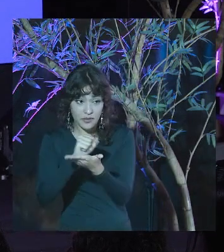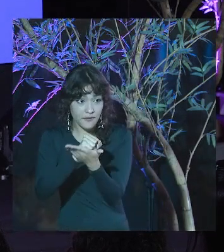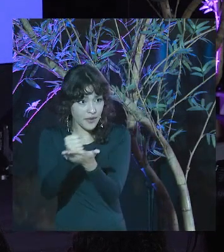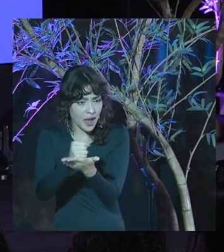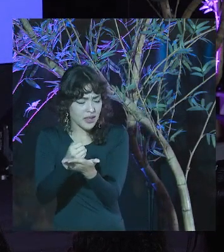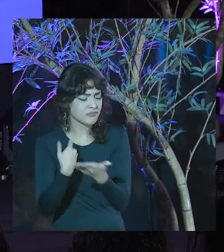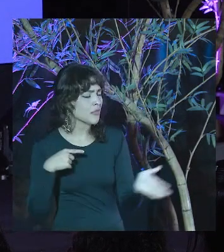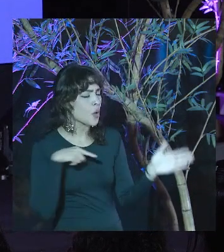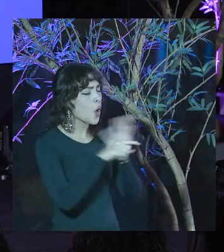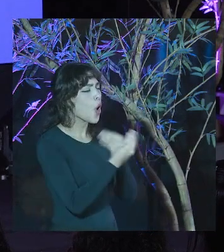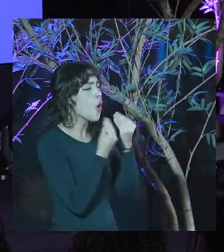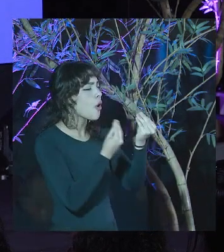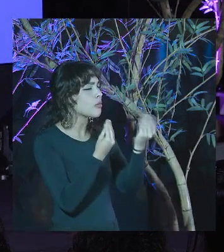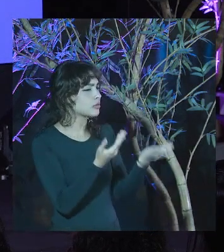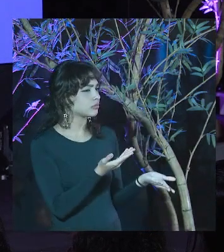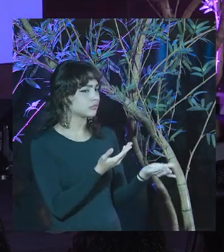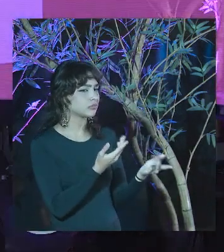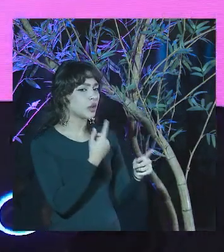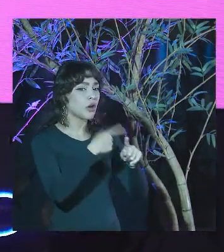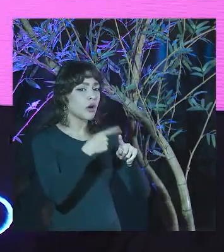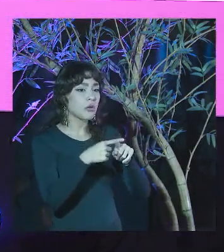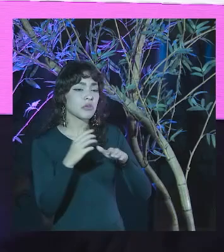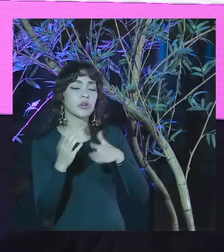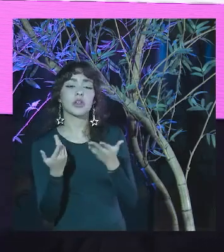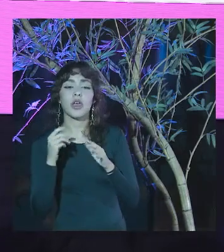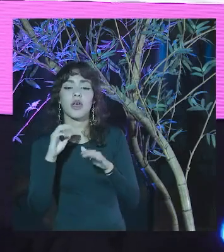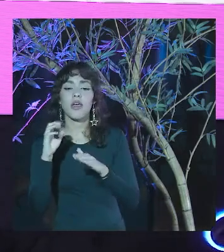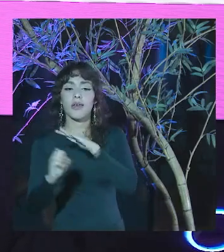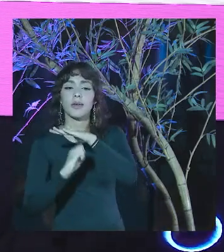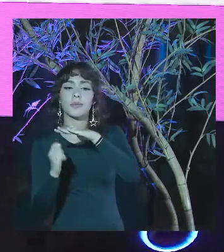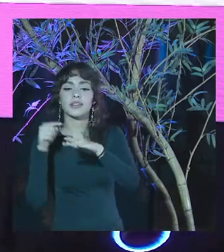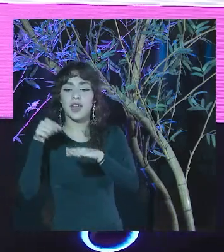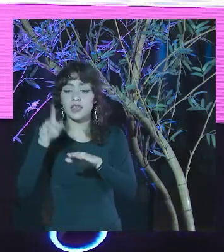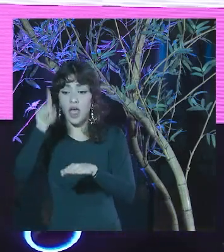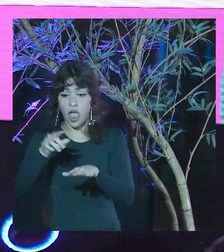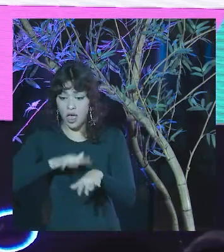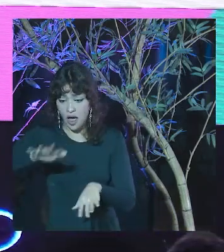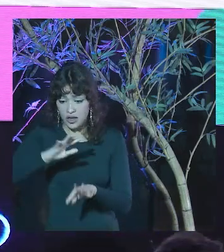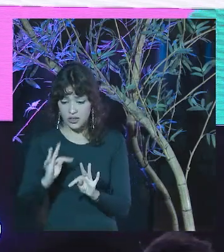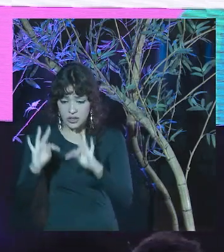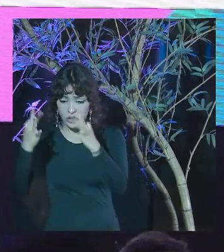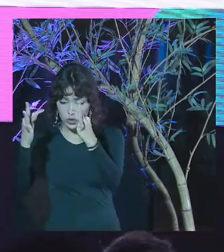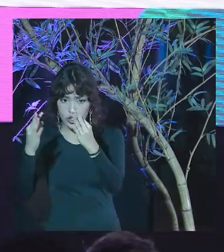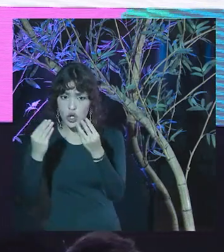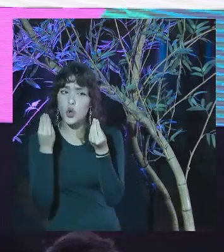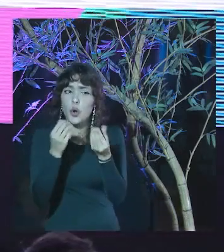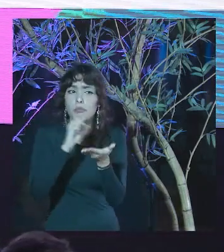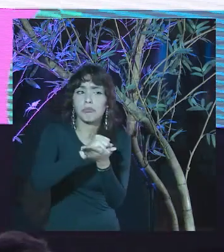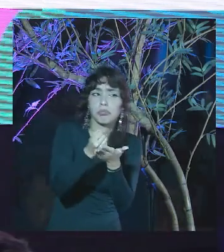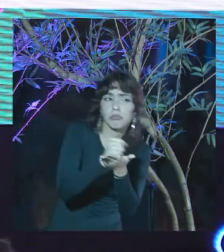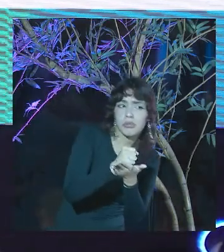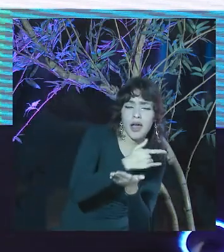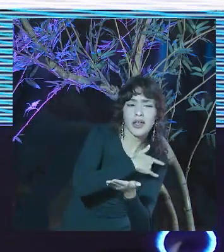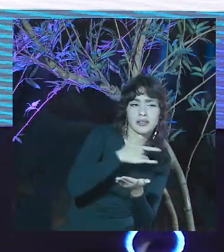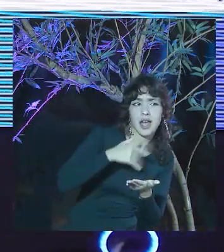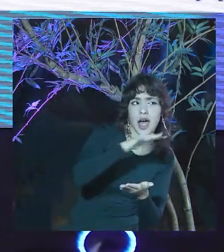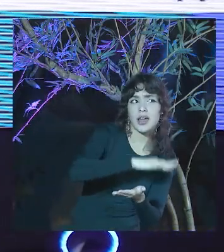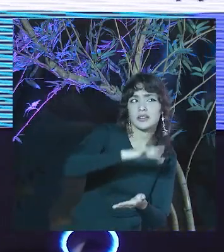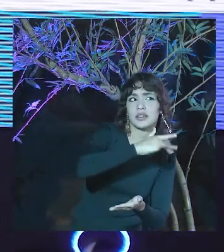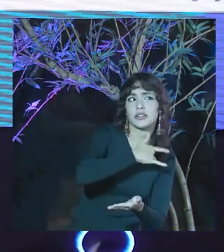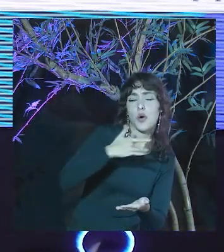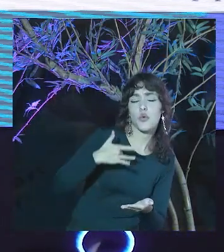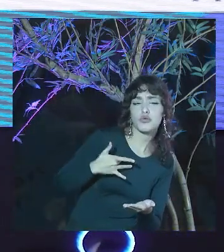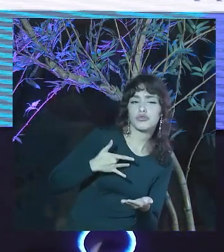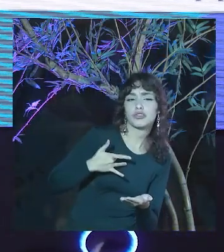assim? Por que a Novo Nordisk? Ela não é uma empresa de tecnologia. Ela é uma empresa farmacêutica, da área de saúde, né? Podemos